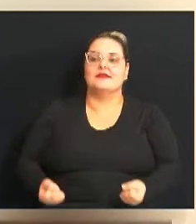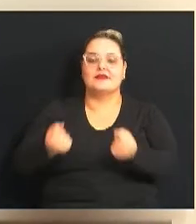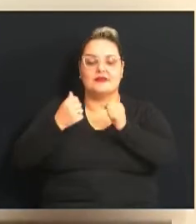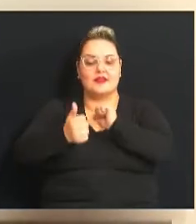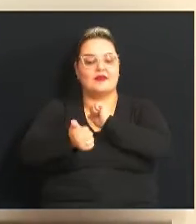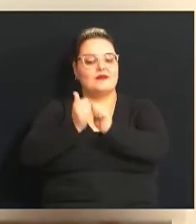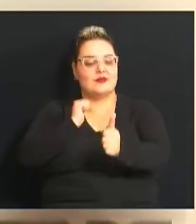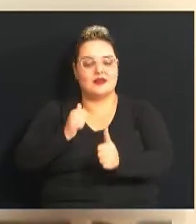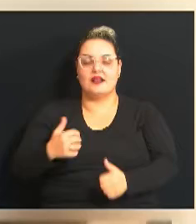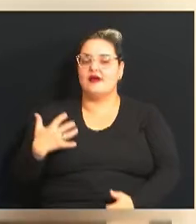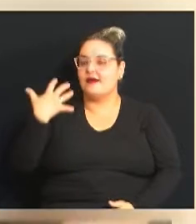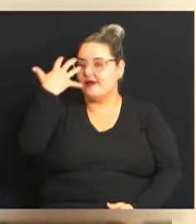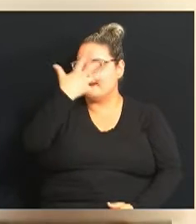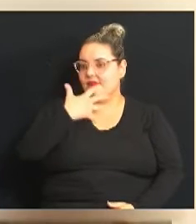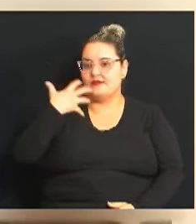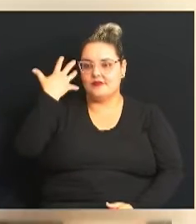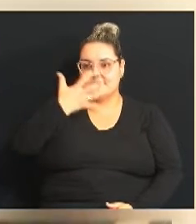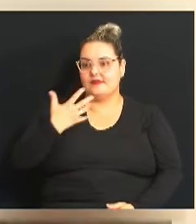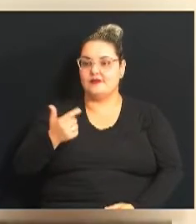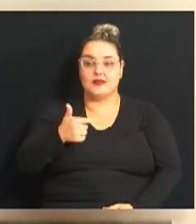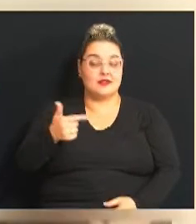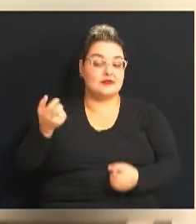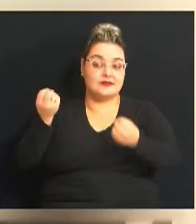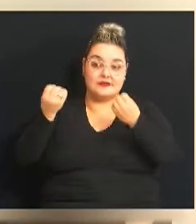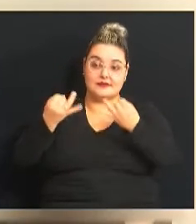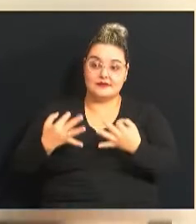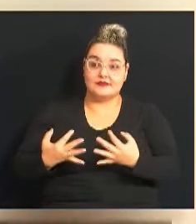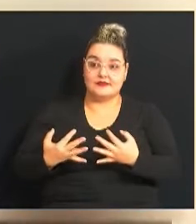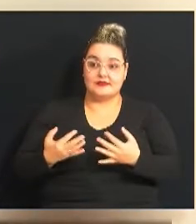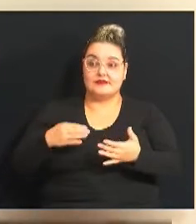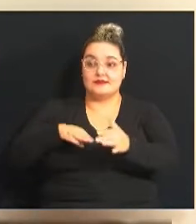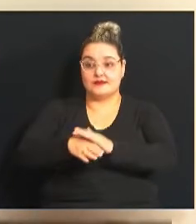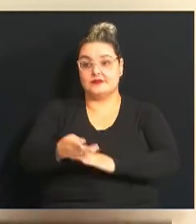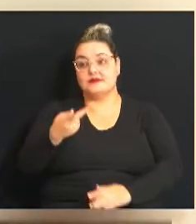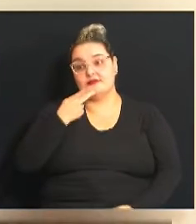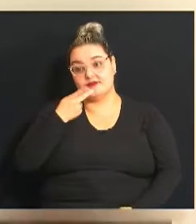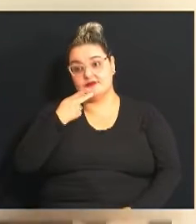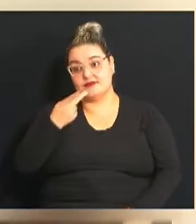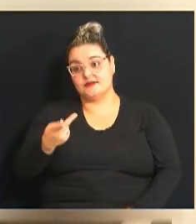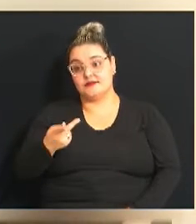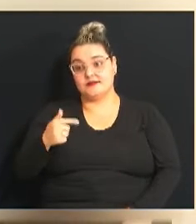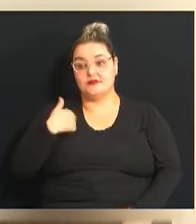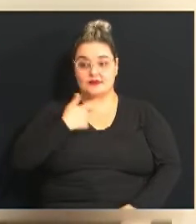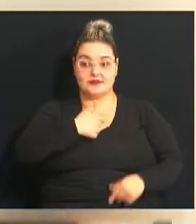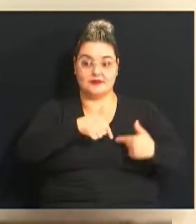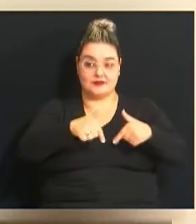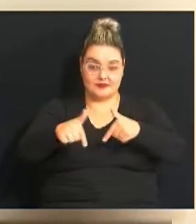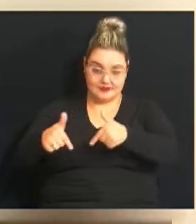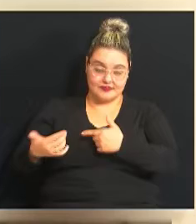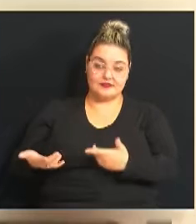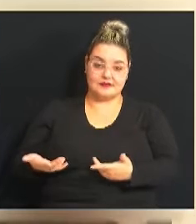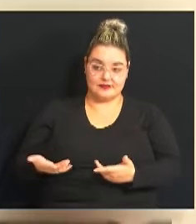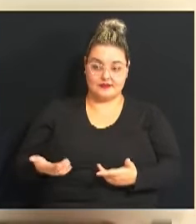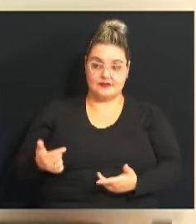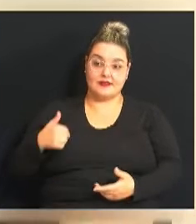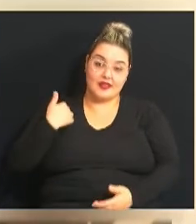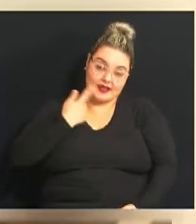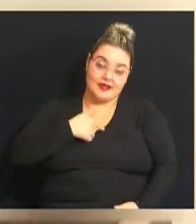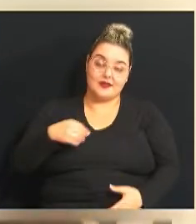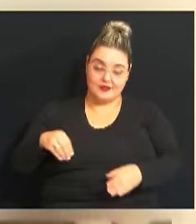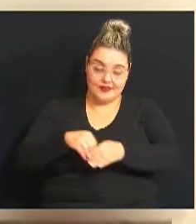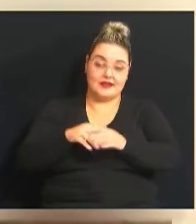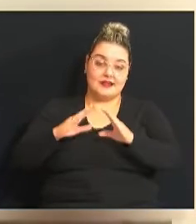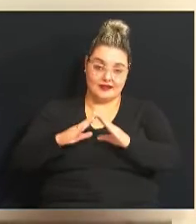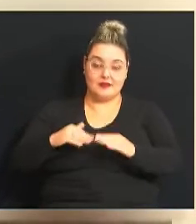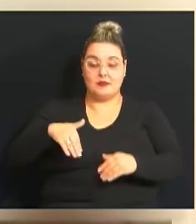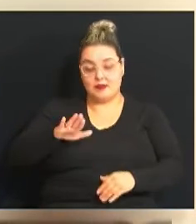uma paixão inexplicável. Costumo falar que o nosso trabalho acaba sendo a nossa casa, né? Nós passamos mais